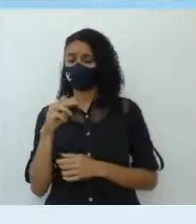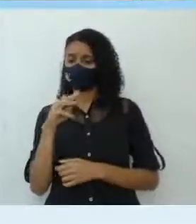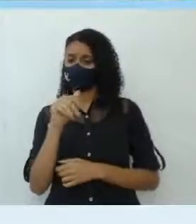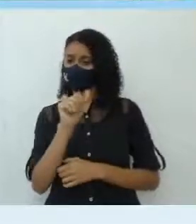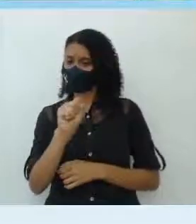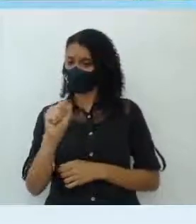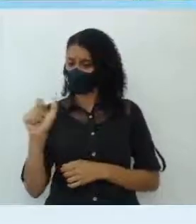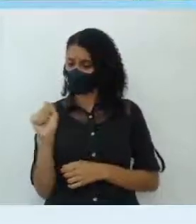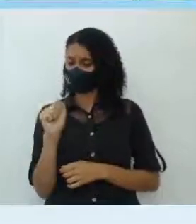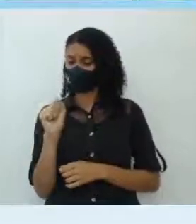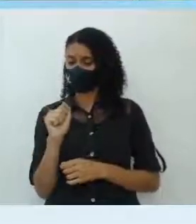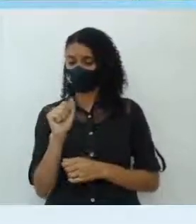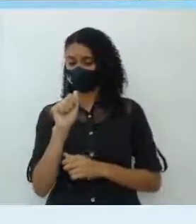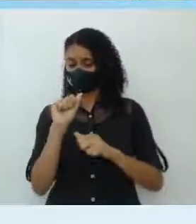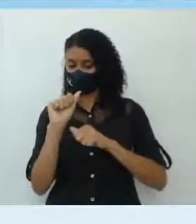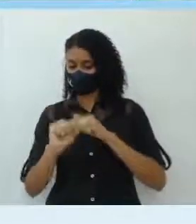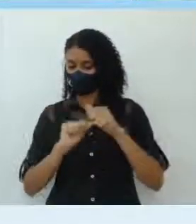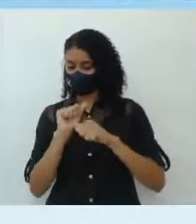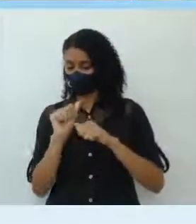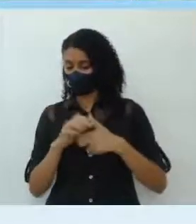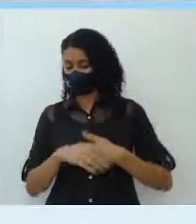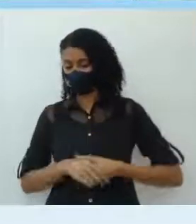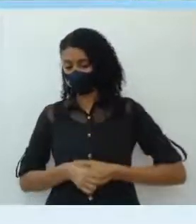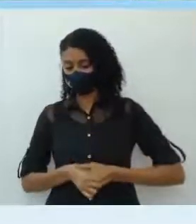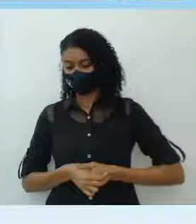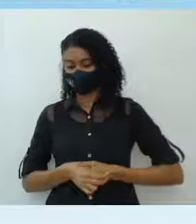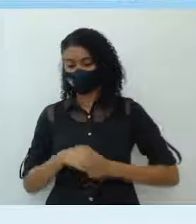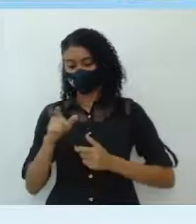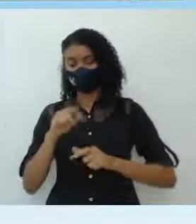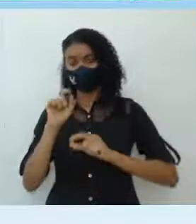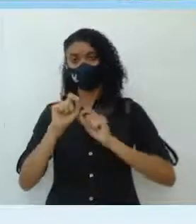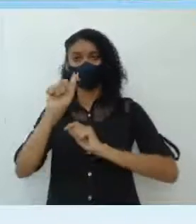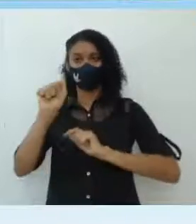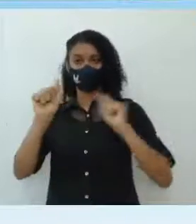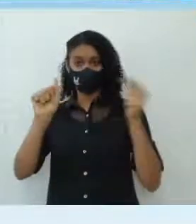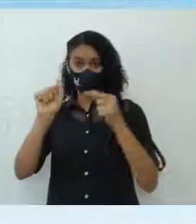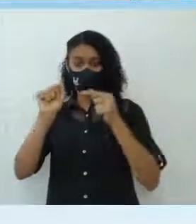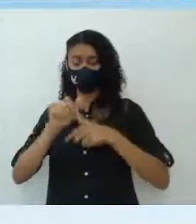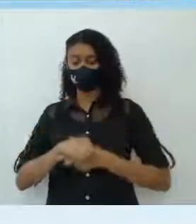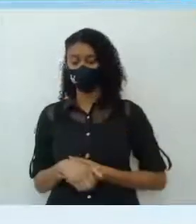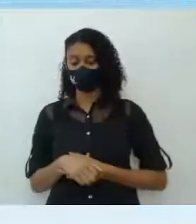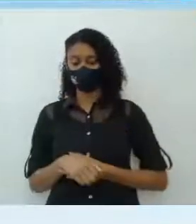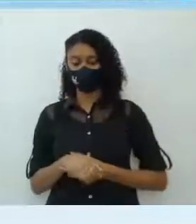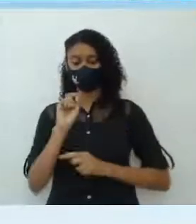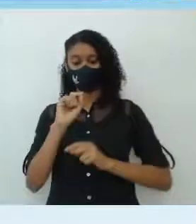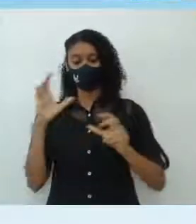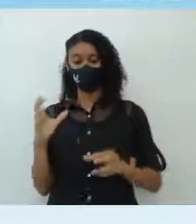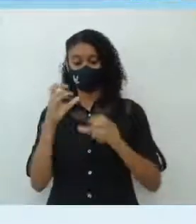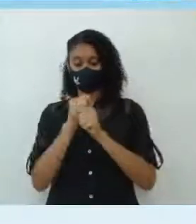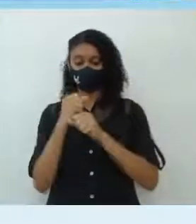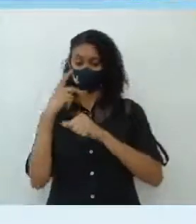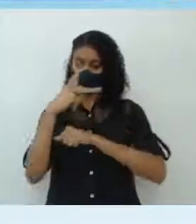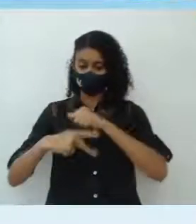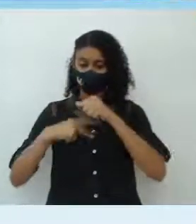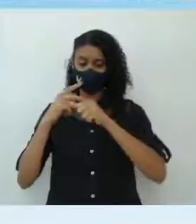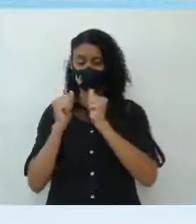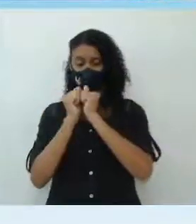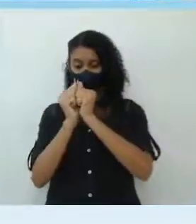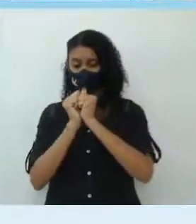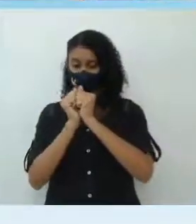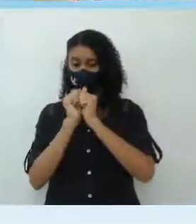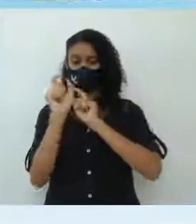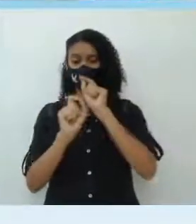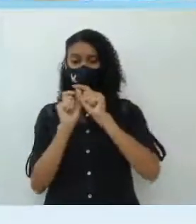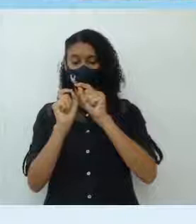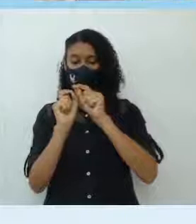um determinado átomo, a gente representa pela letra A, nada mais é do que a soma do número de prótons com o número